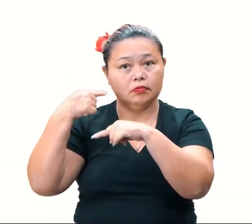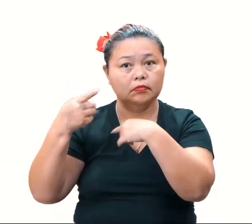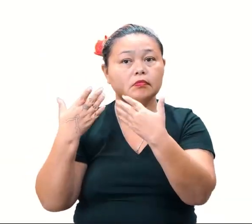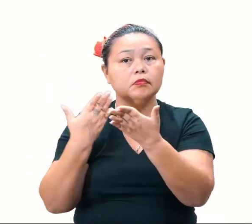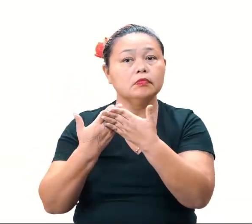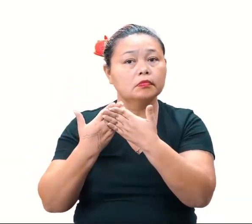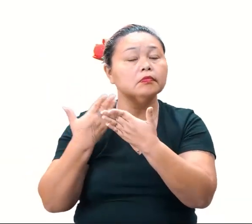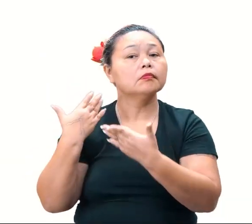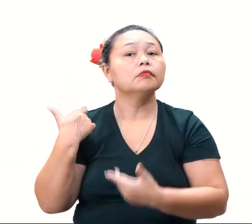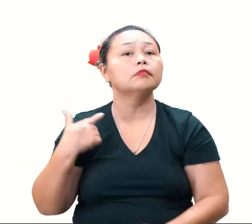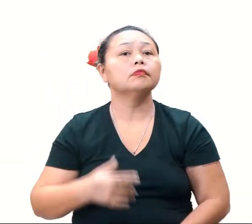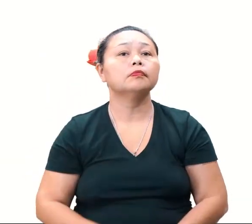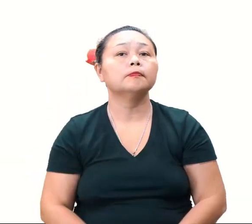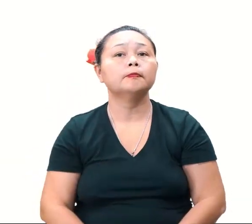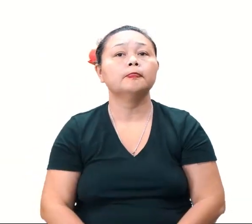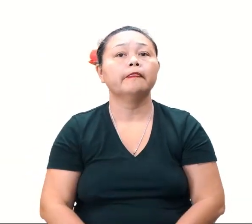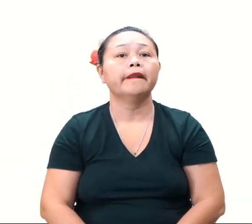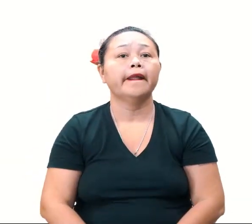né?